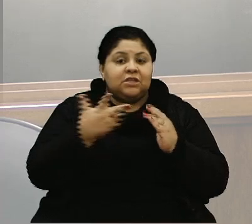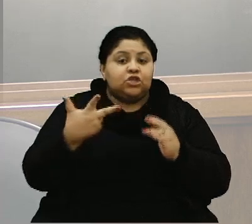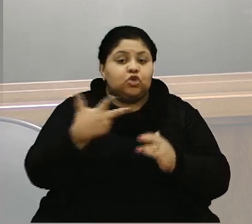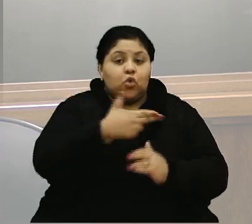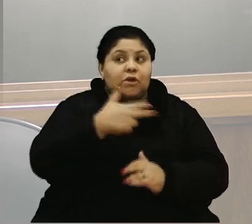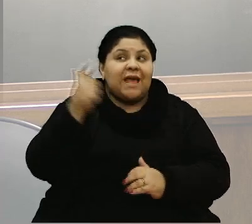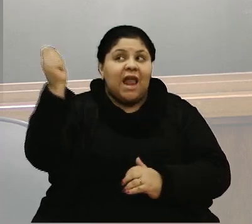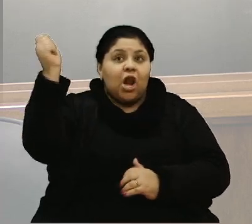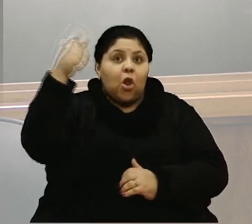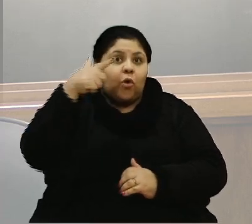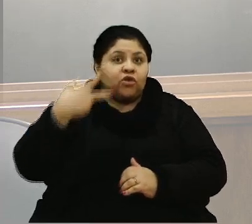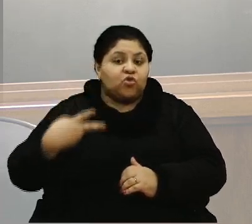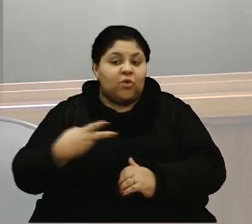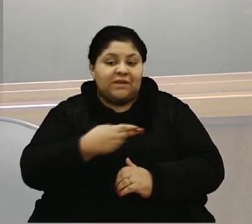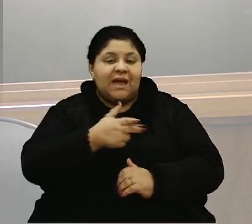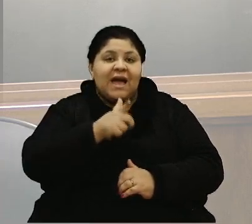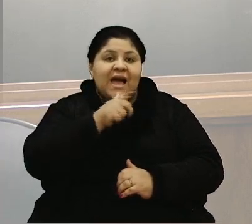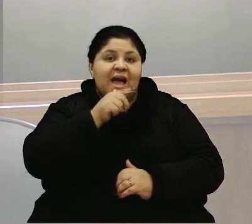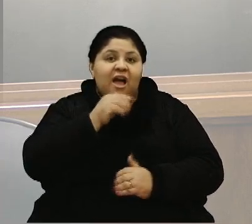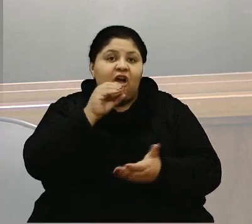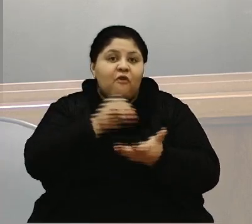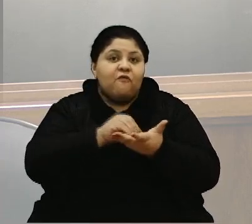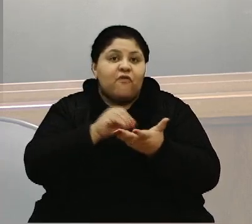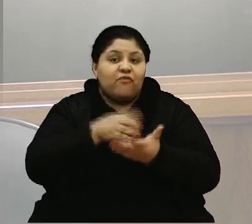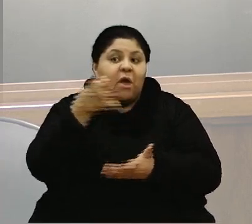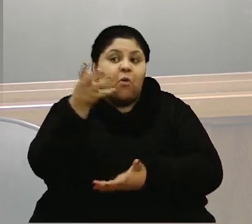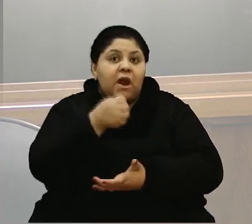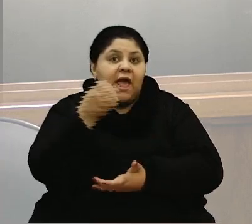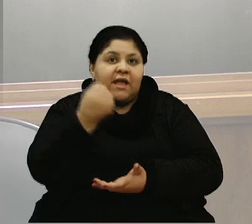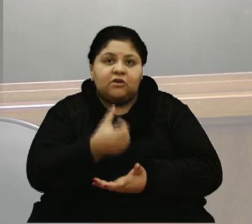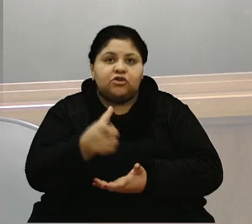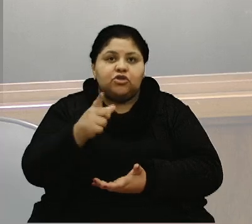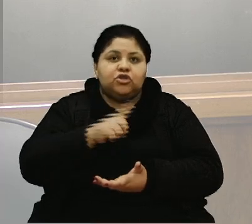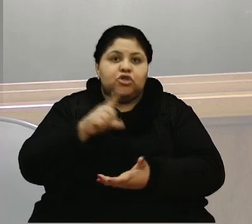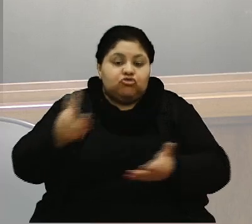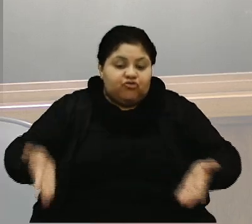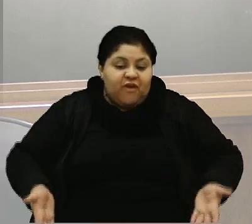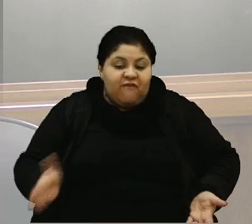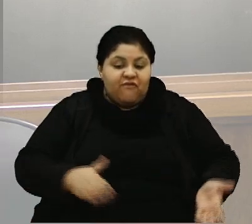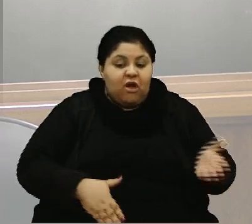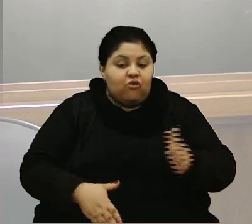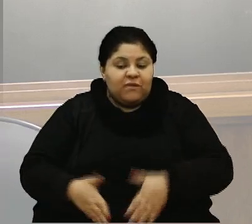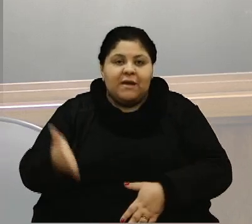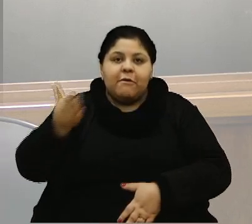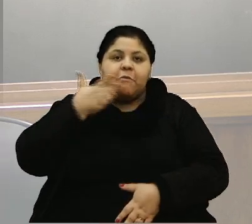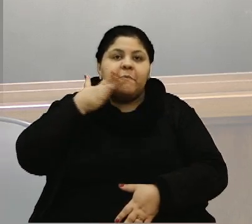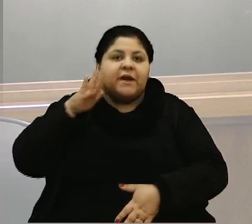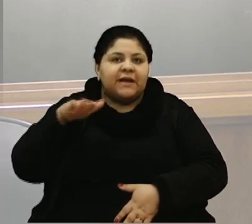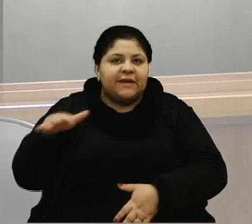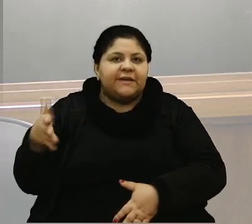luz, se cortar a água, se faltar o leite, se não tiver a fralda para a criança,